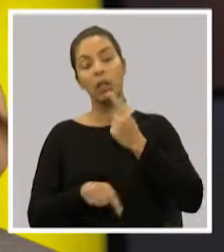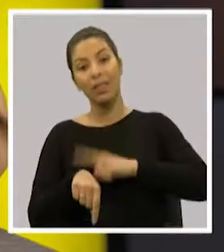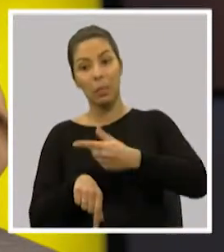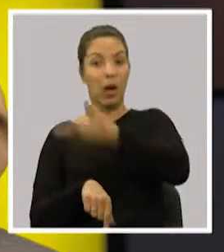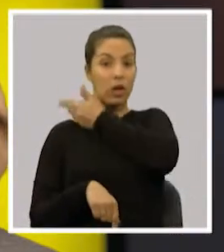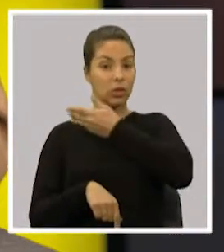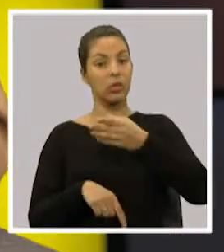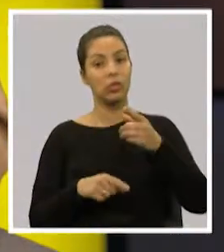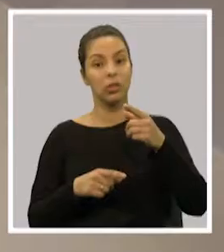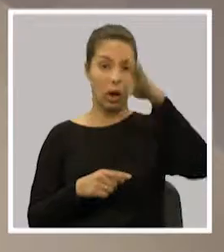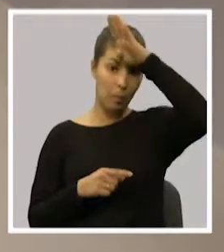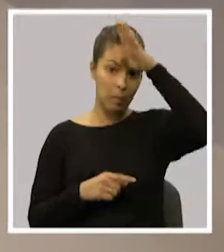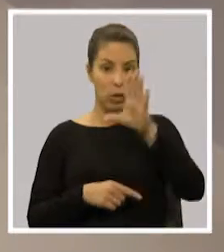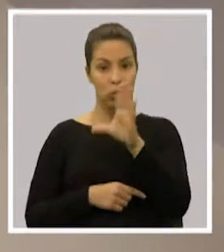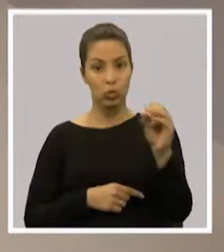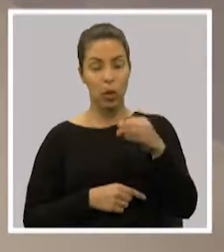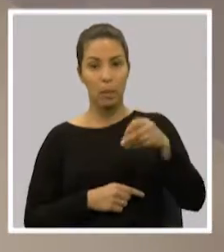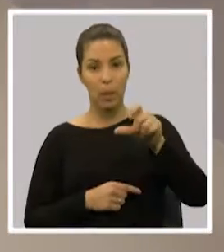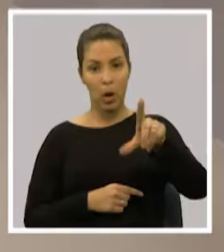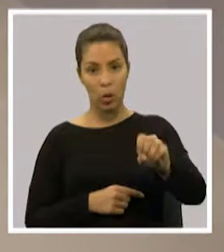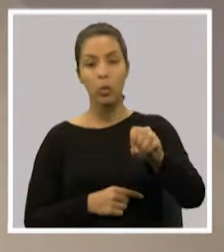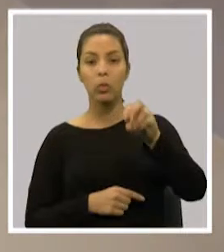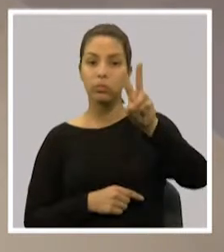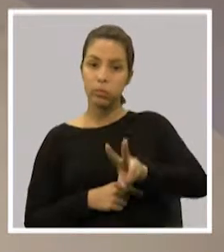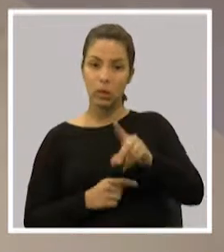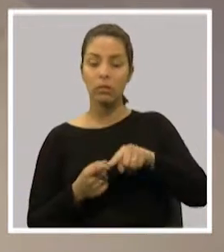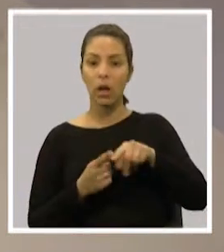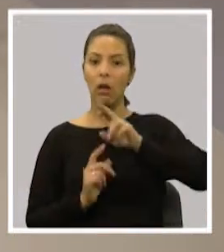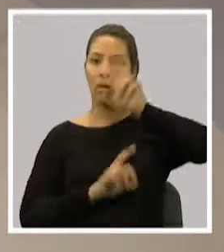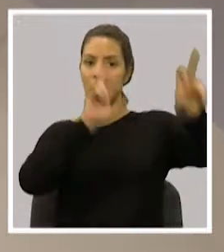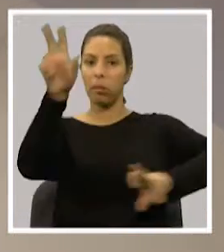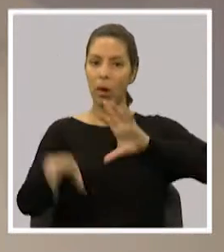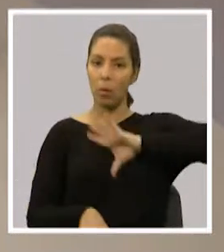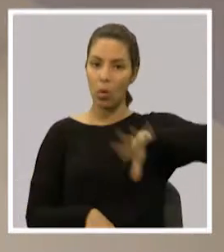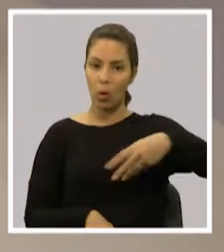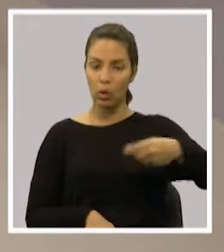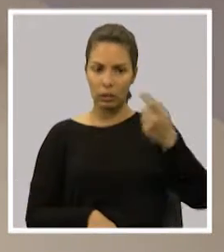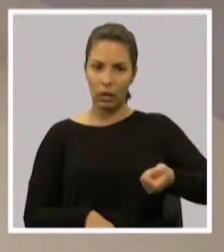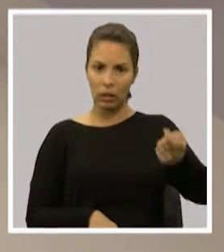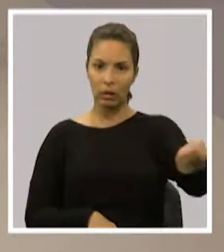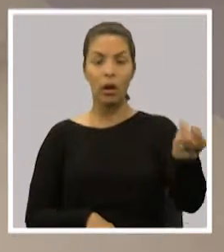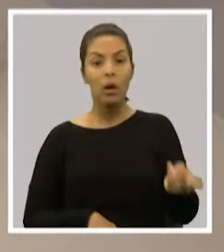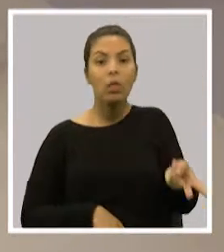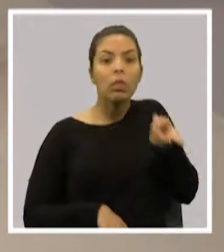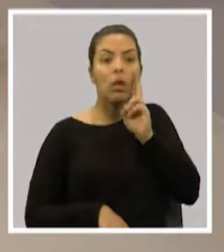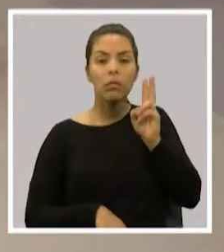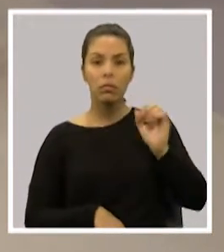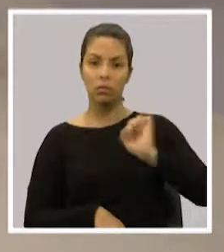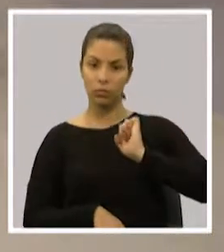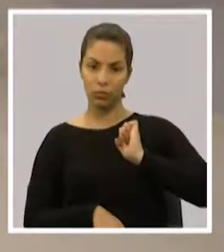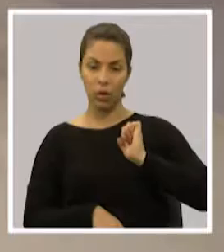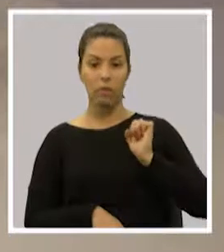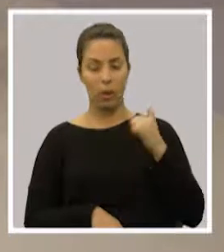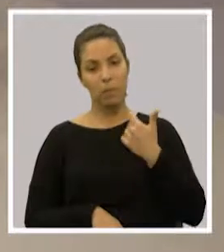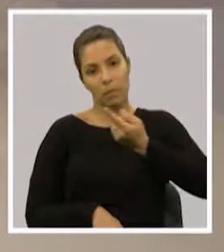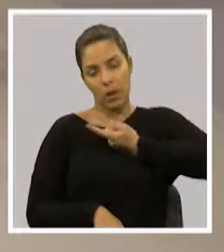Papa João Paulo II tinha começado a viajar pelo mundo fora de uma maneira sistemática e entenderam os meus diretores que valia